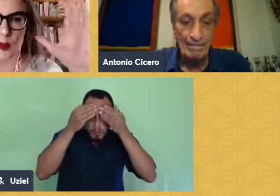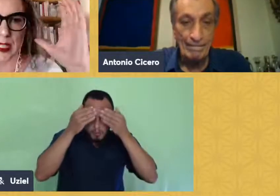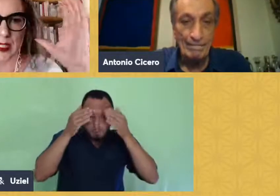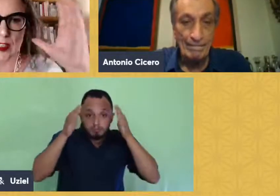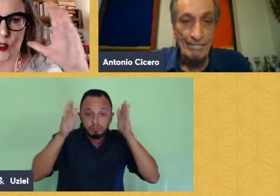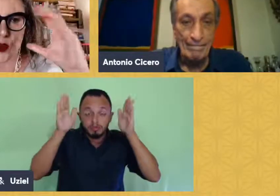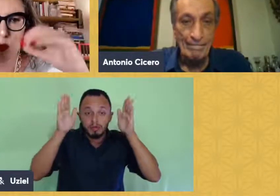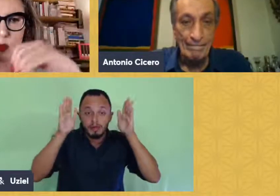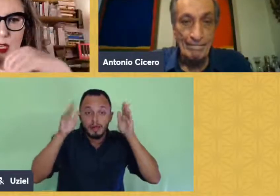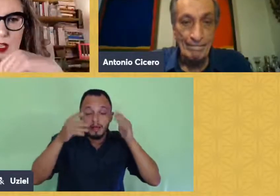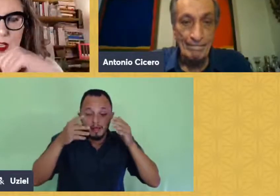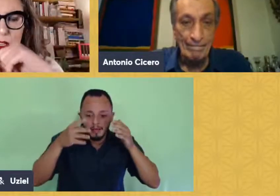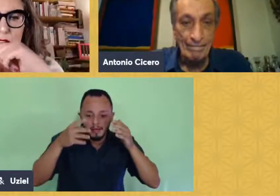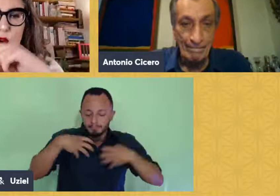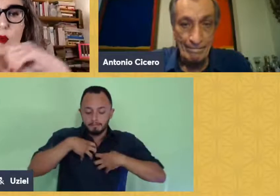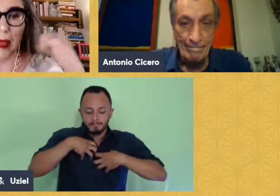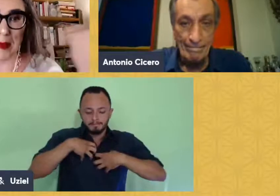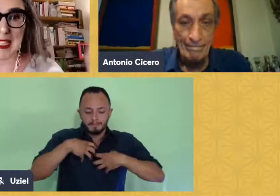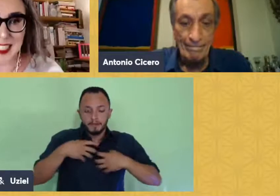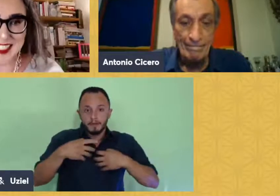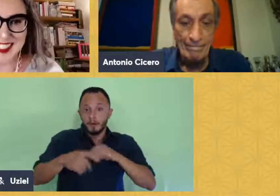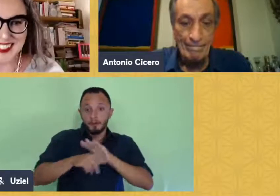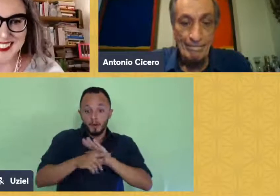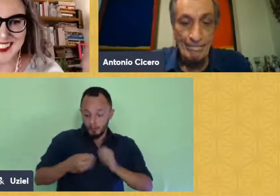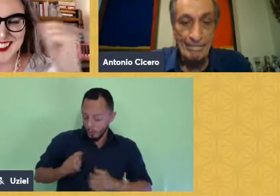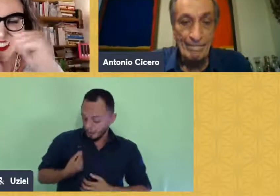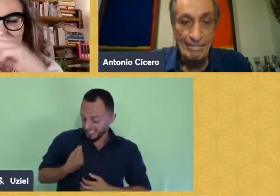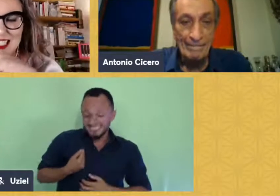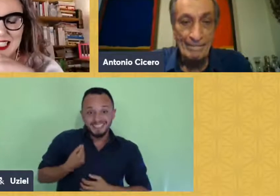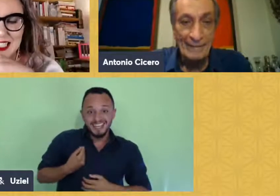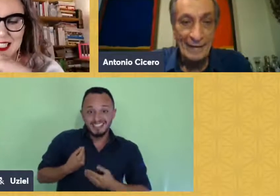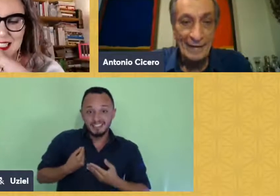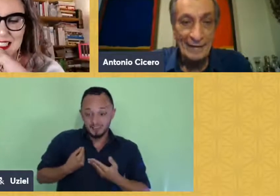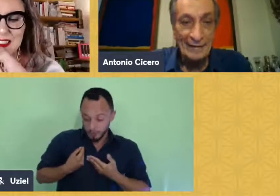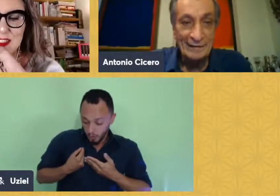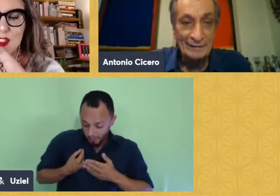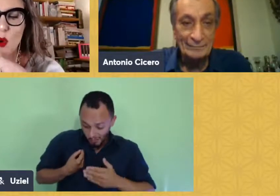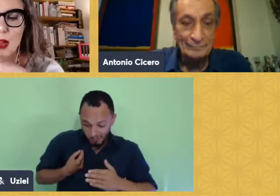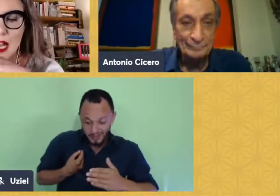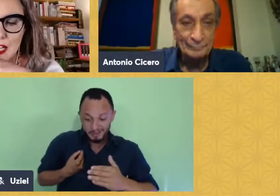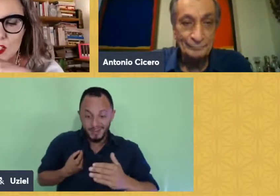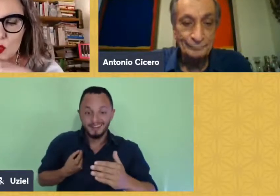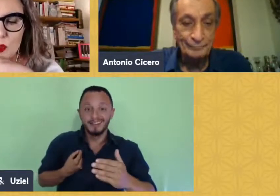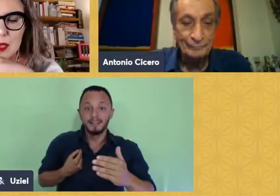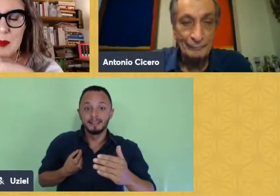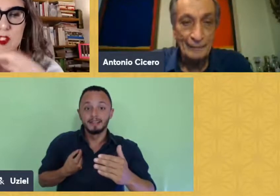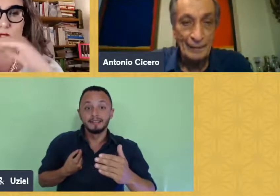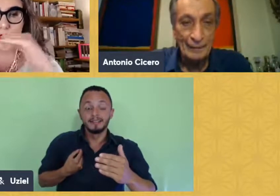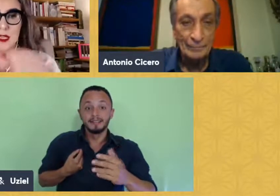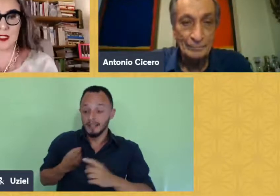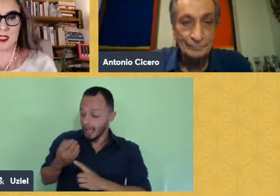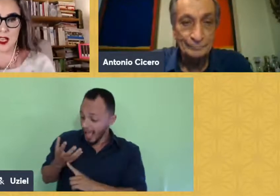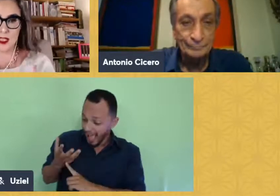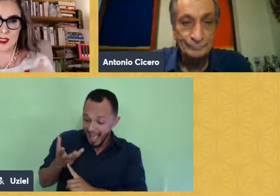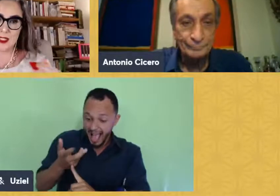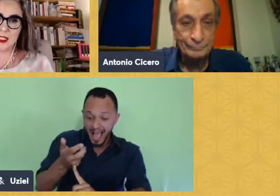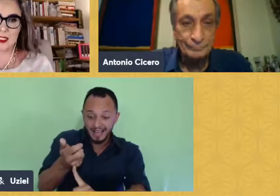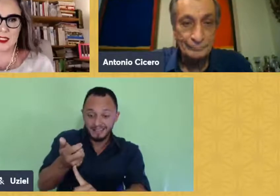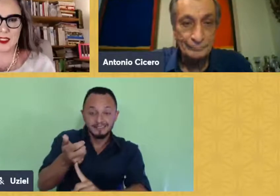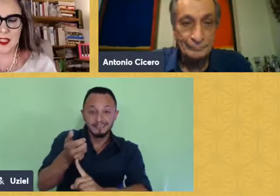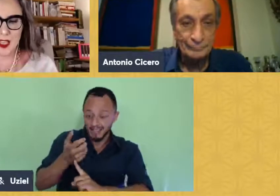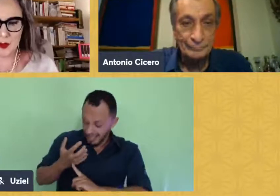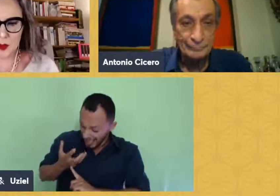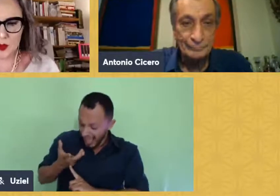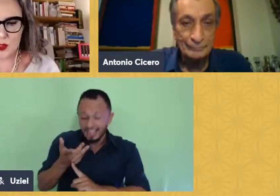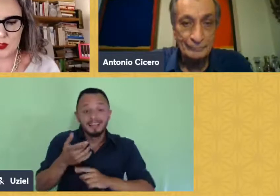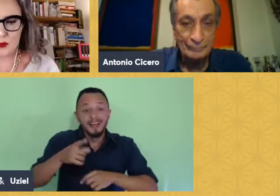para a gente, do presente como permanência, né? De como a arte nos permite ultrapassar